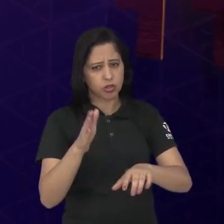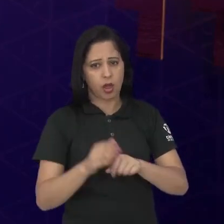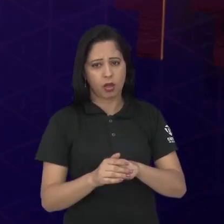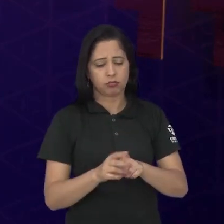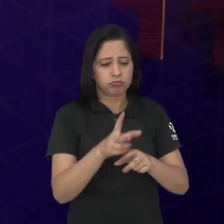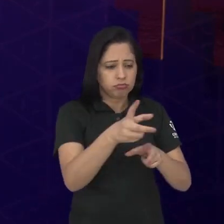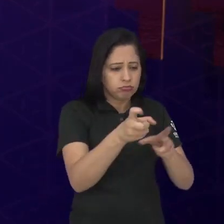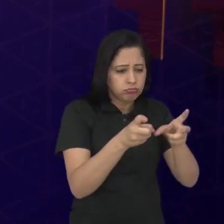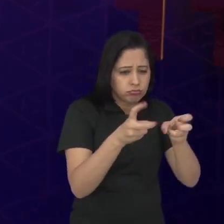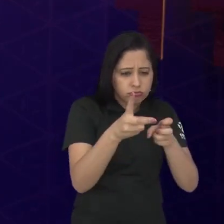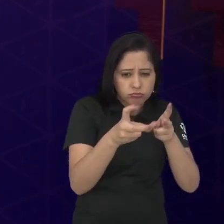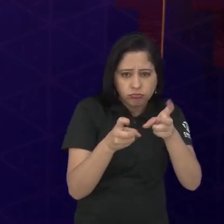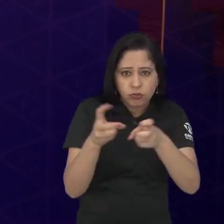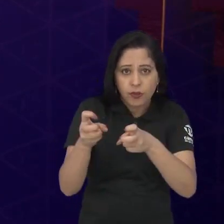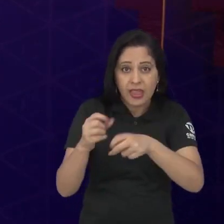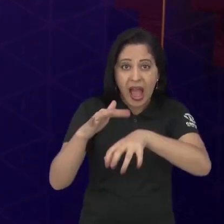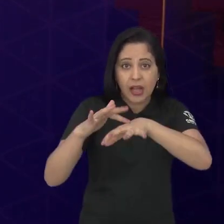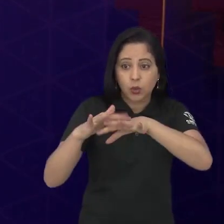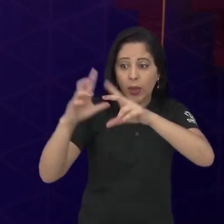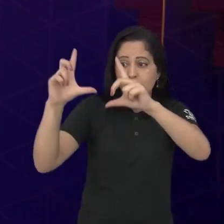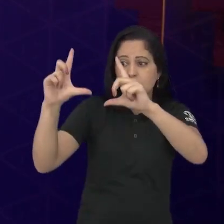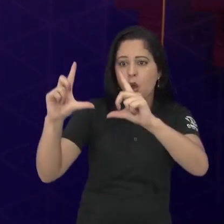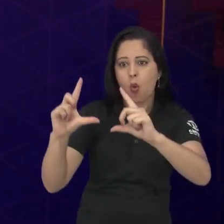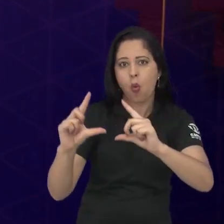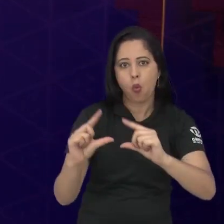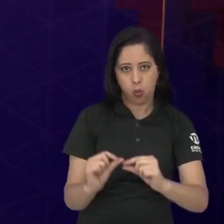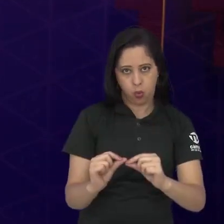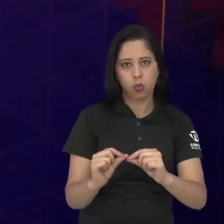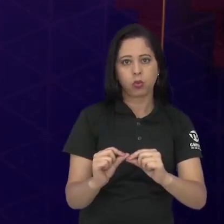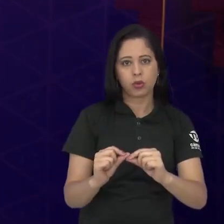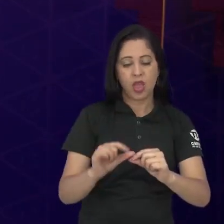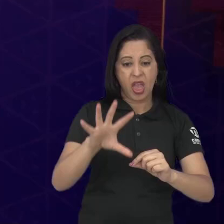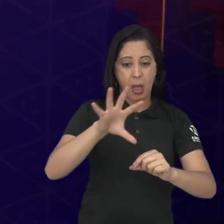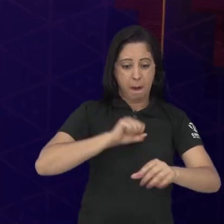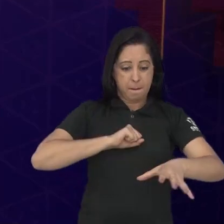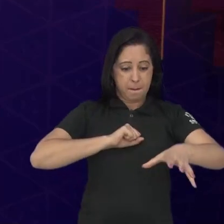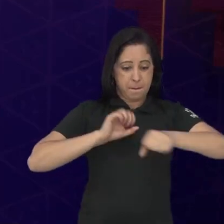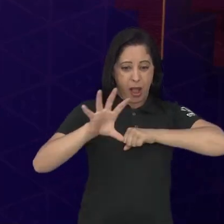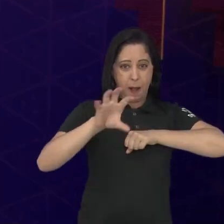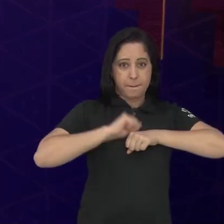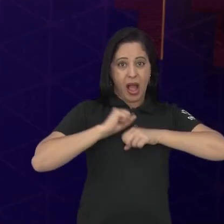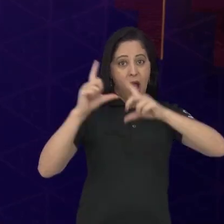A vacinação diminuiu bruscamente o número de contágio, o